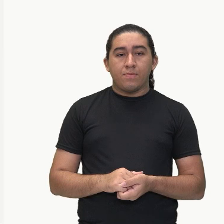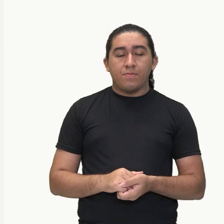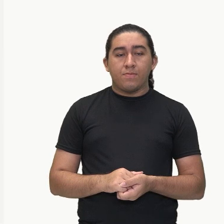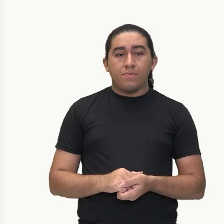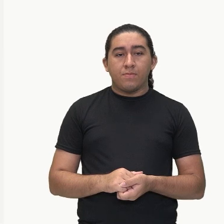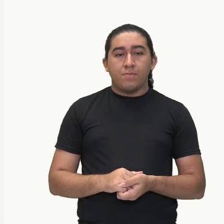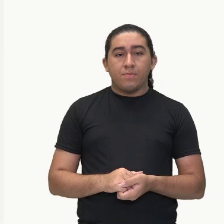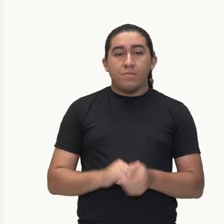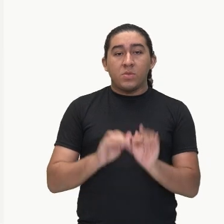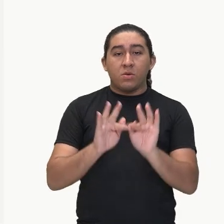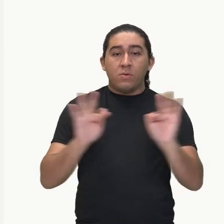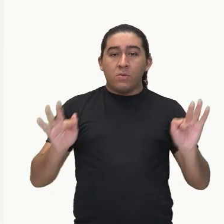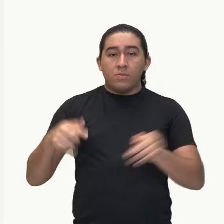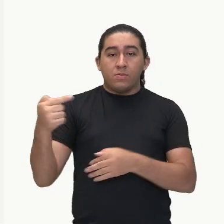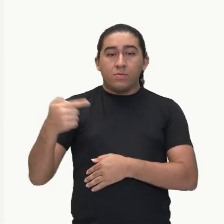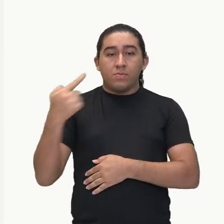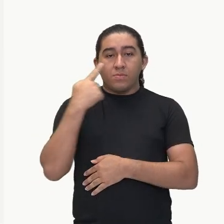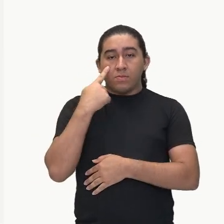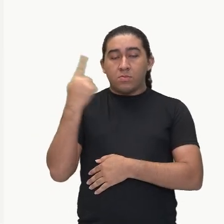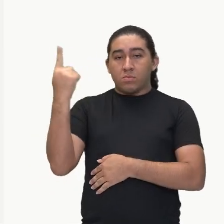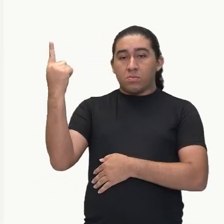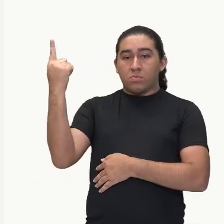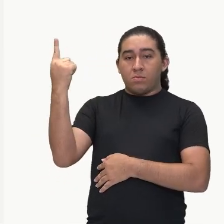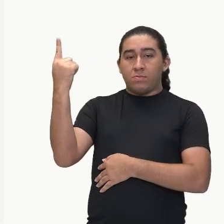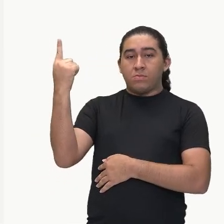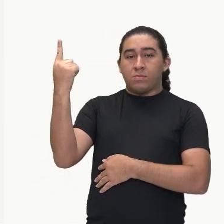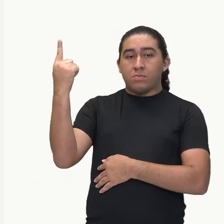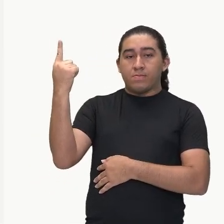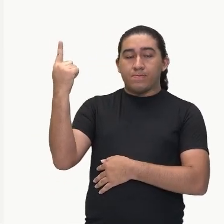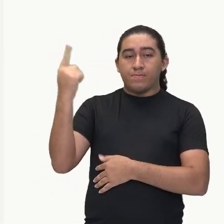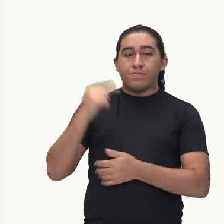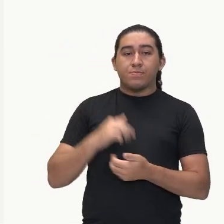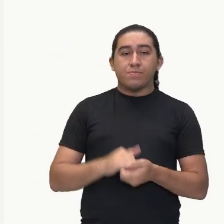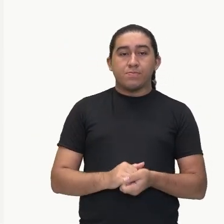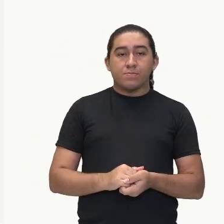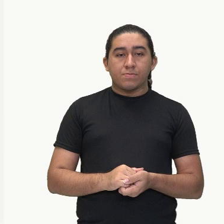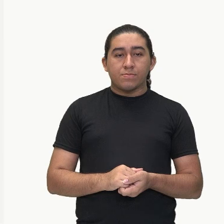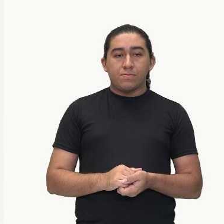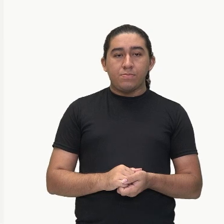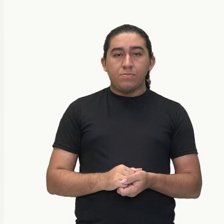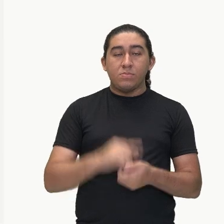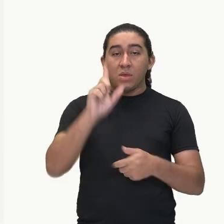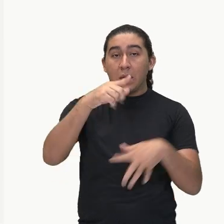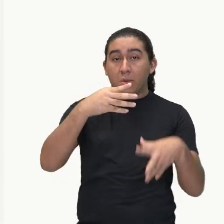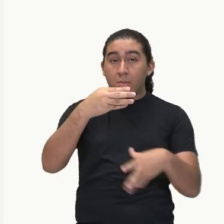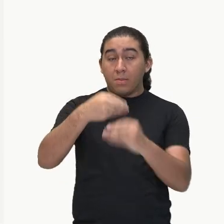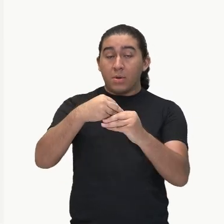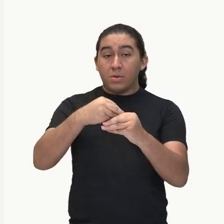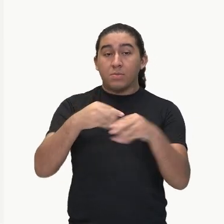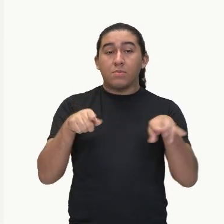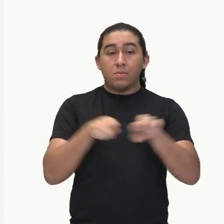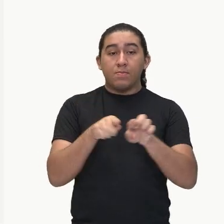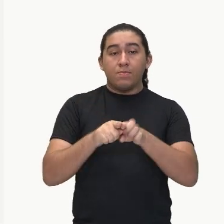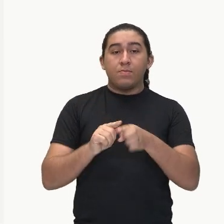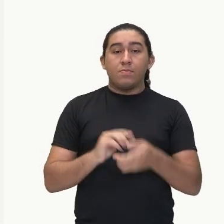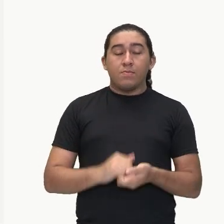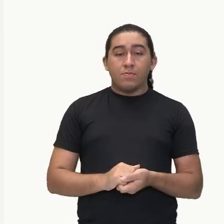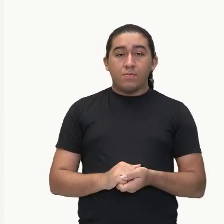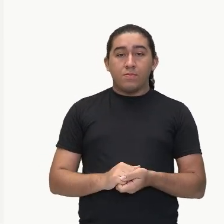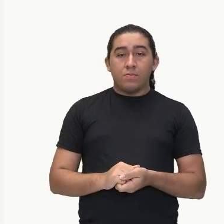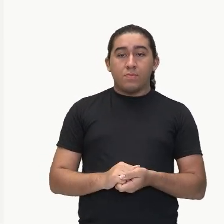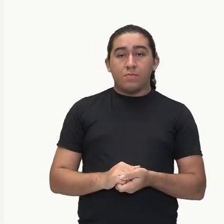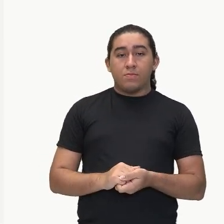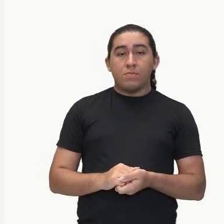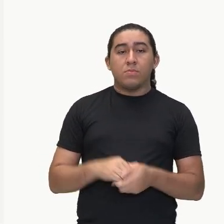confiança, deu ideia de soma, não deu, pessoal? De adição. O trabalho, assim como a confiança, fizeram.